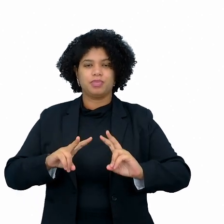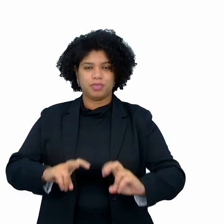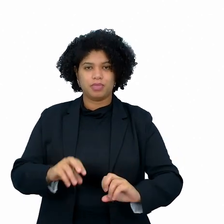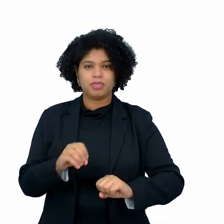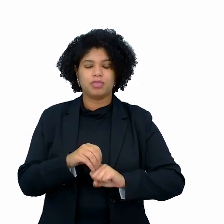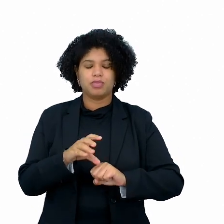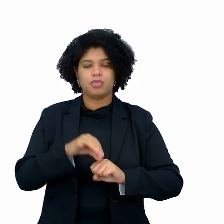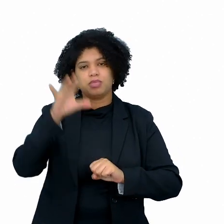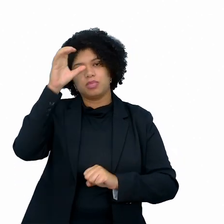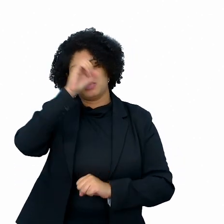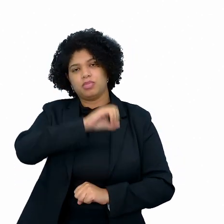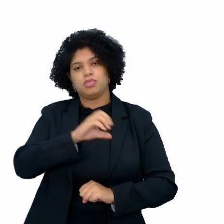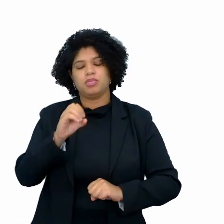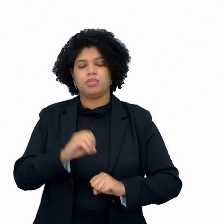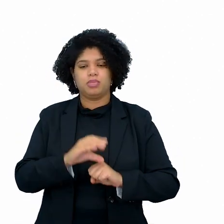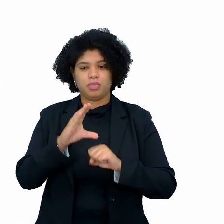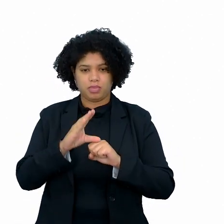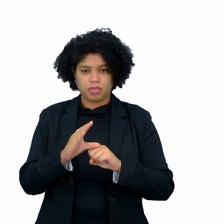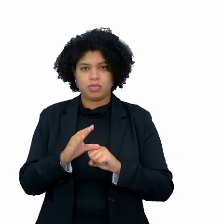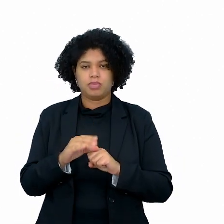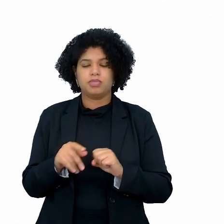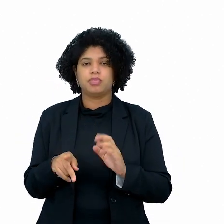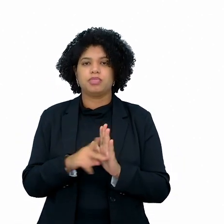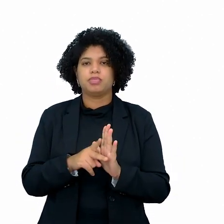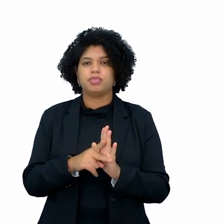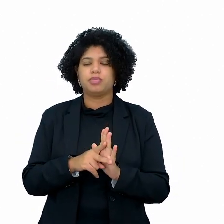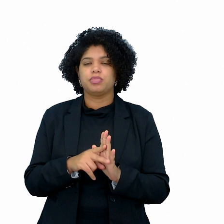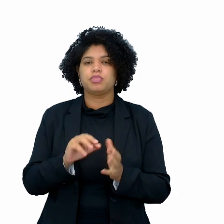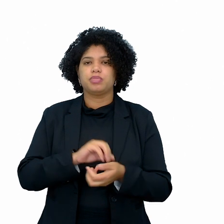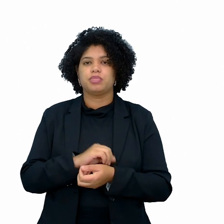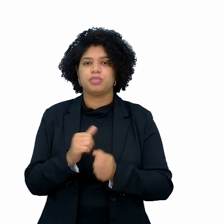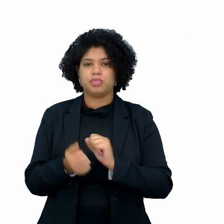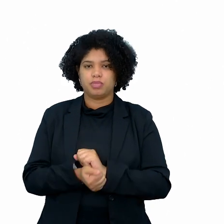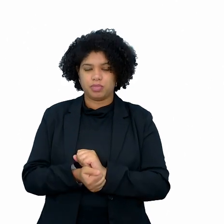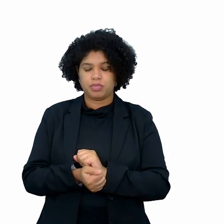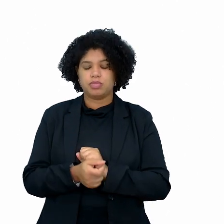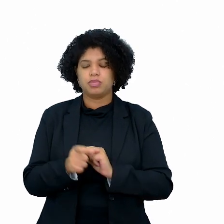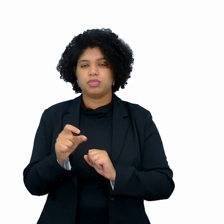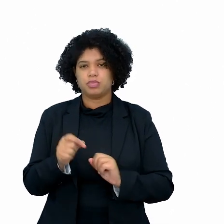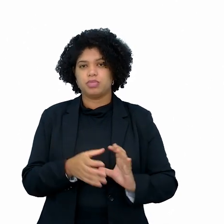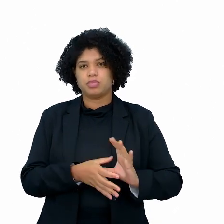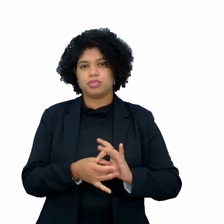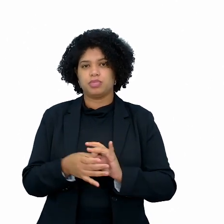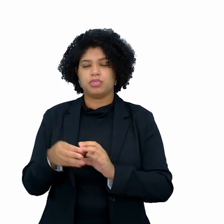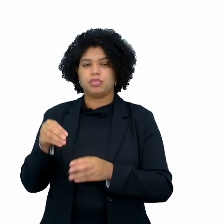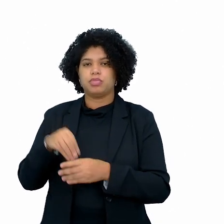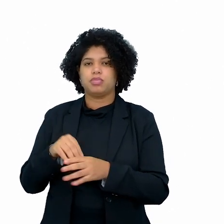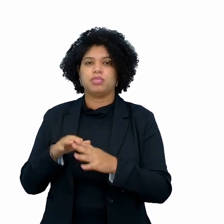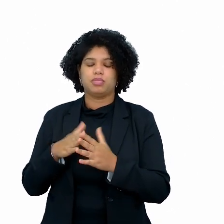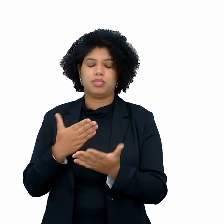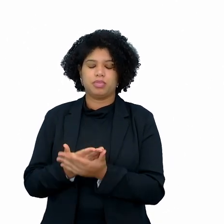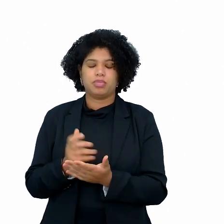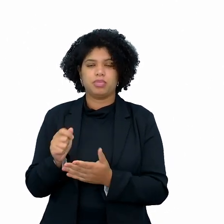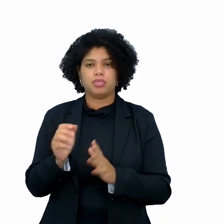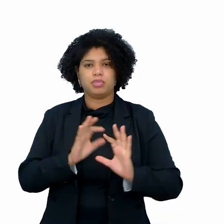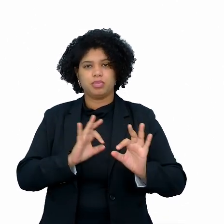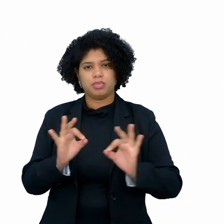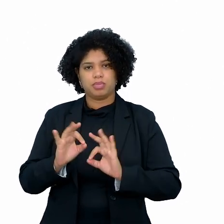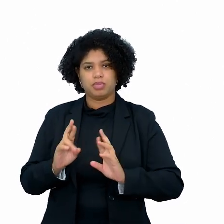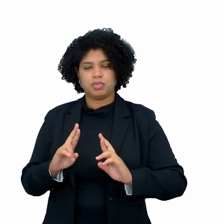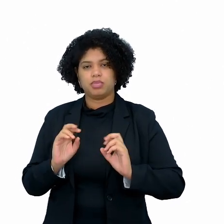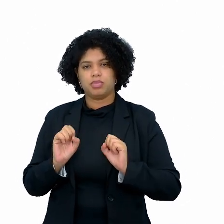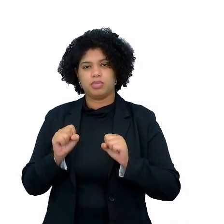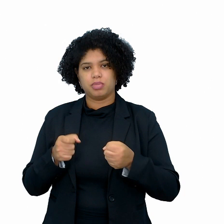de aprendizagem de espiral indicadas nessa pauta e adaptá-las ao contexto de suas escolas, visando o planejamento de ações de recuperação